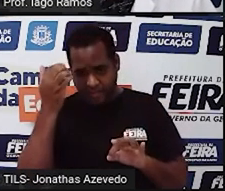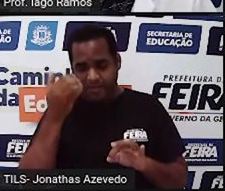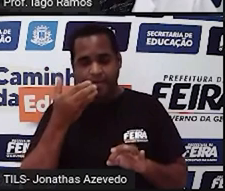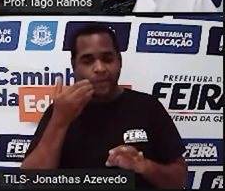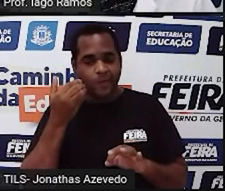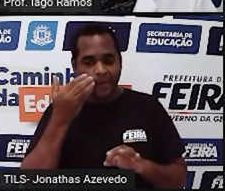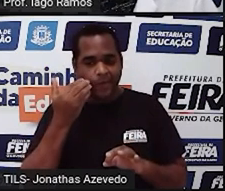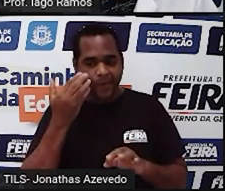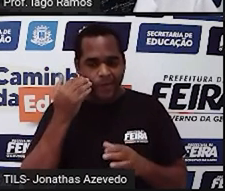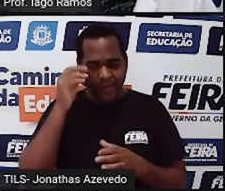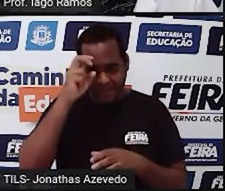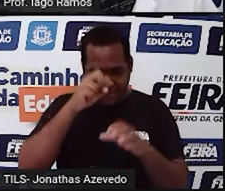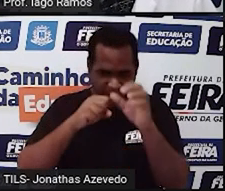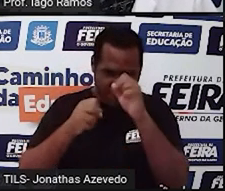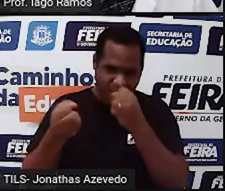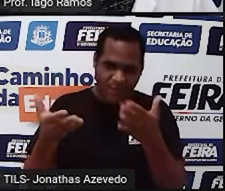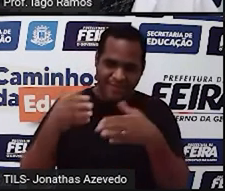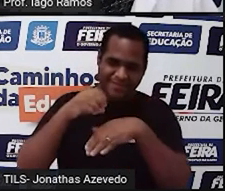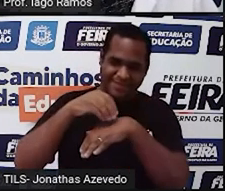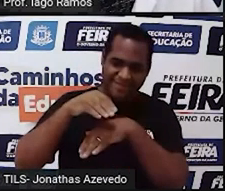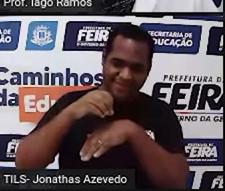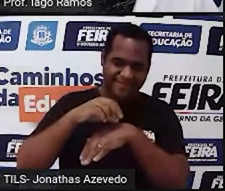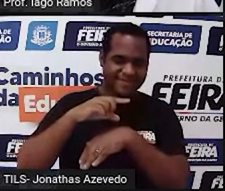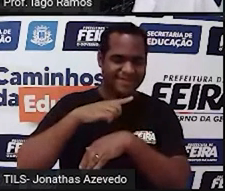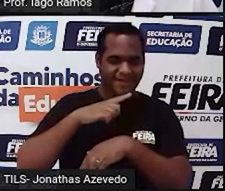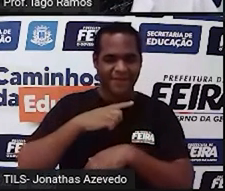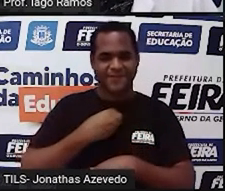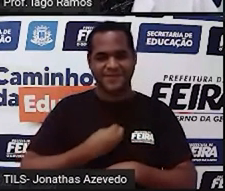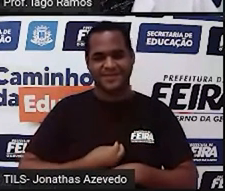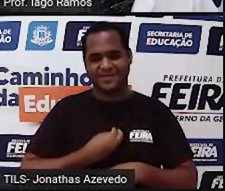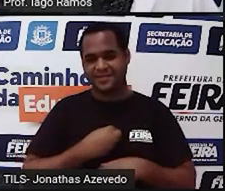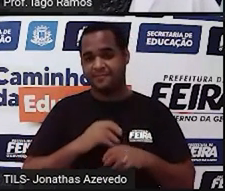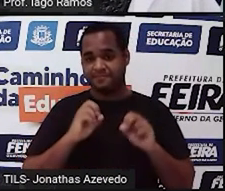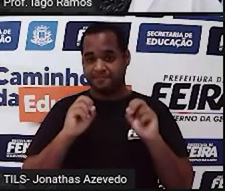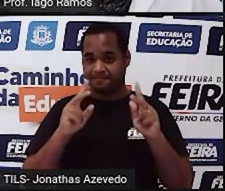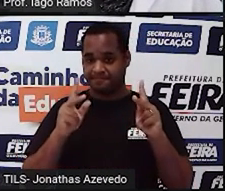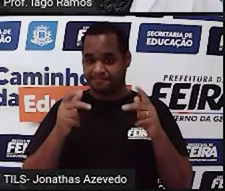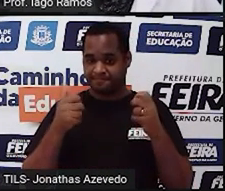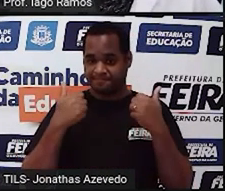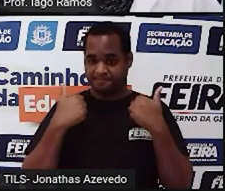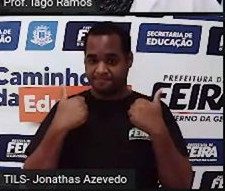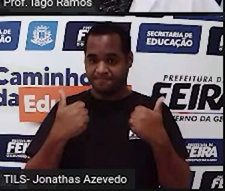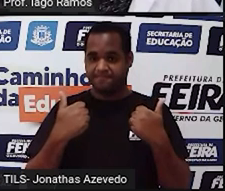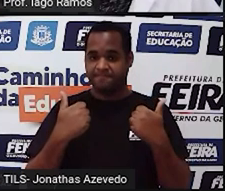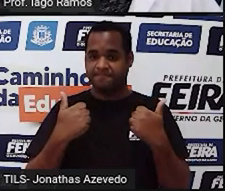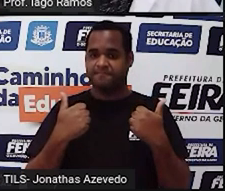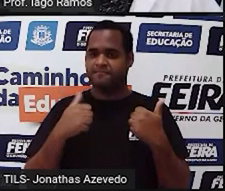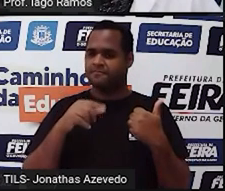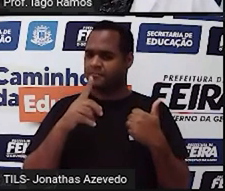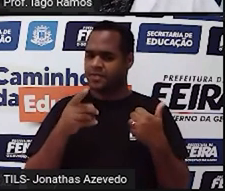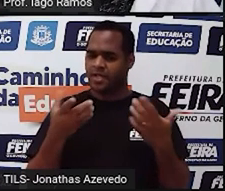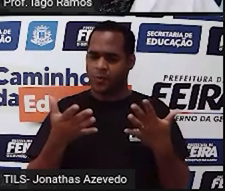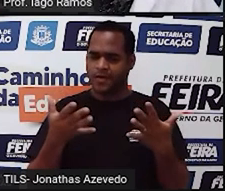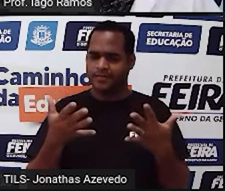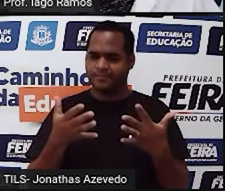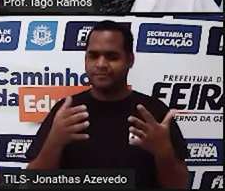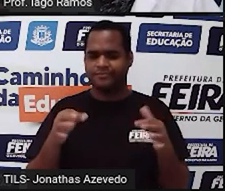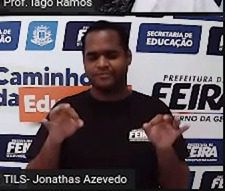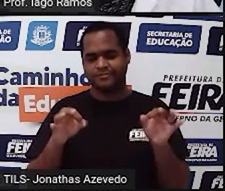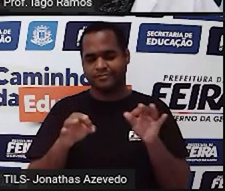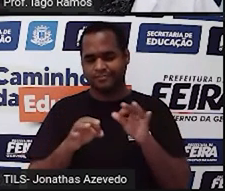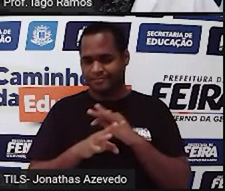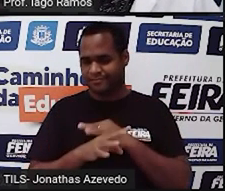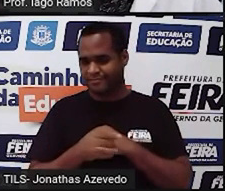coisinhas que a gente trouxe aqui para essa aula belezinha bom então é isso a gente vai ficando por aqui